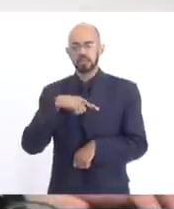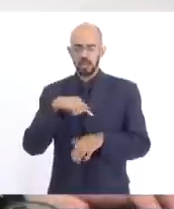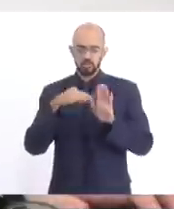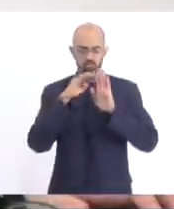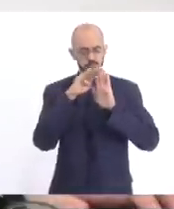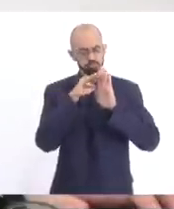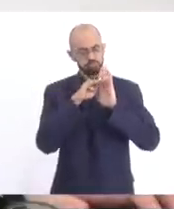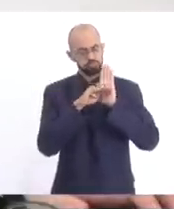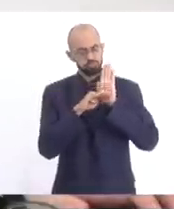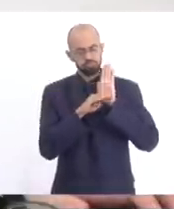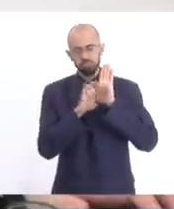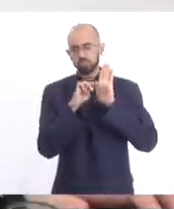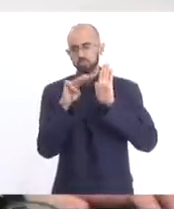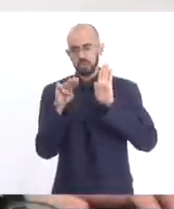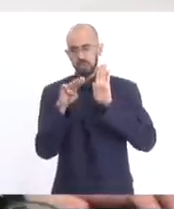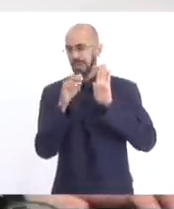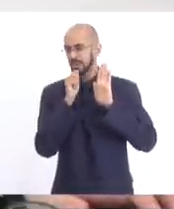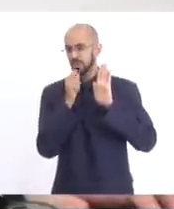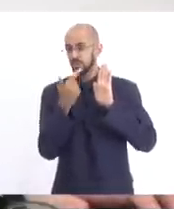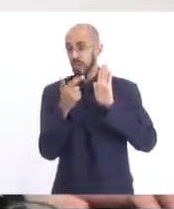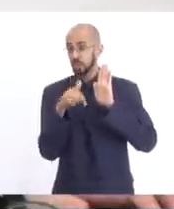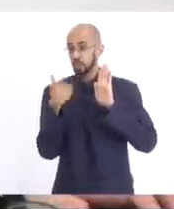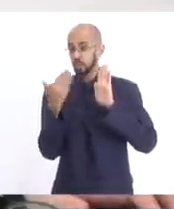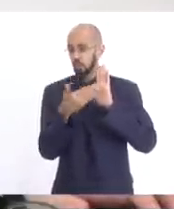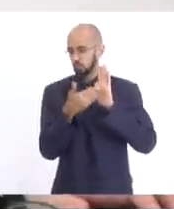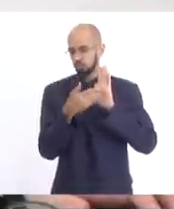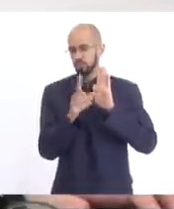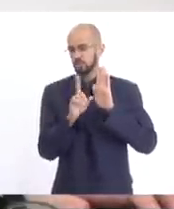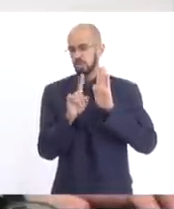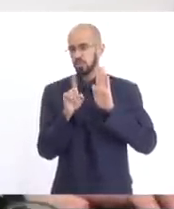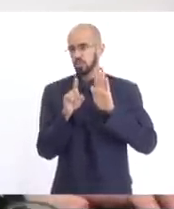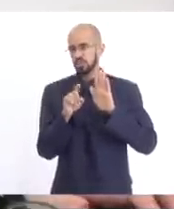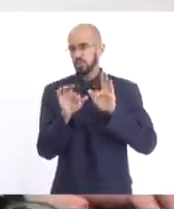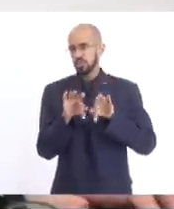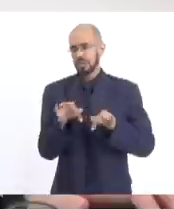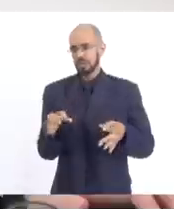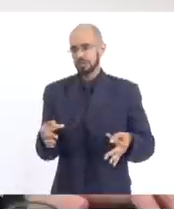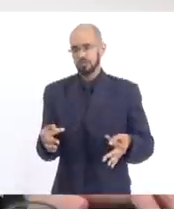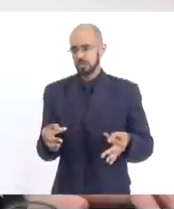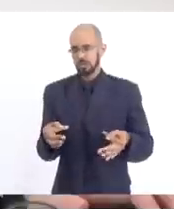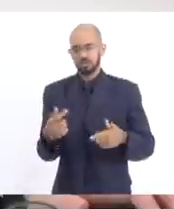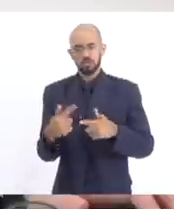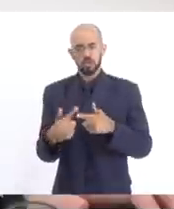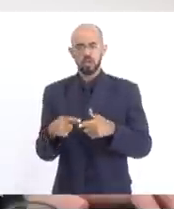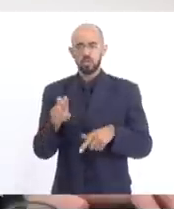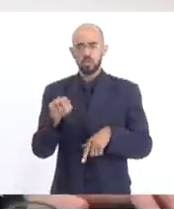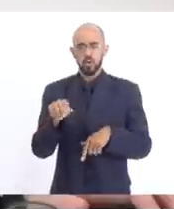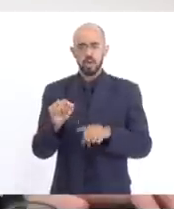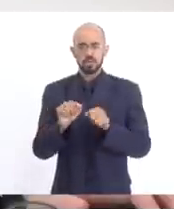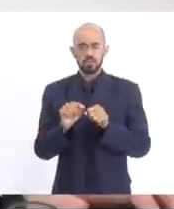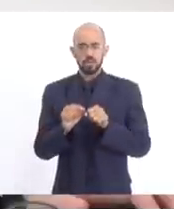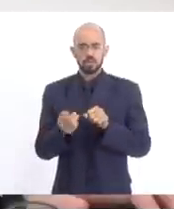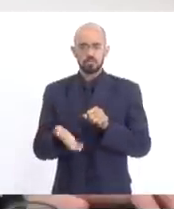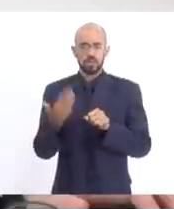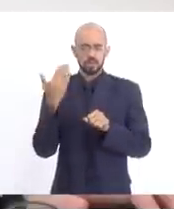mês. A gente não está com todos lá, porque não é uma tarefa simples, porque nunca foi feito antes. Nós